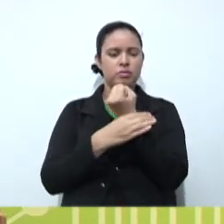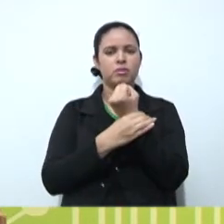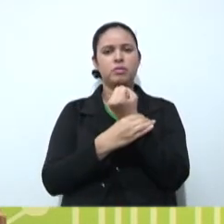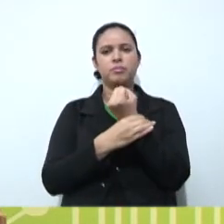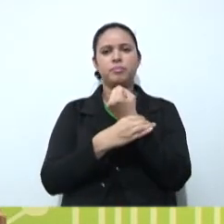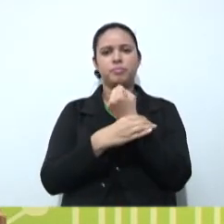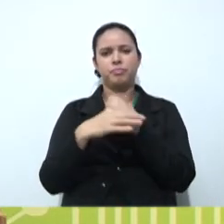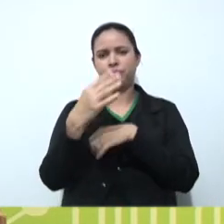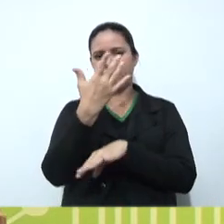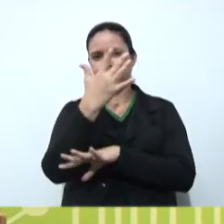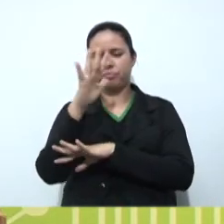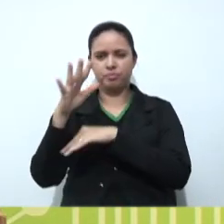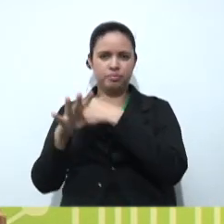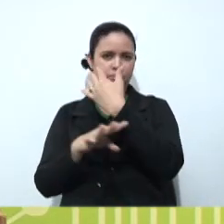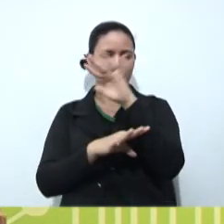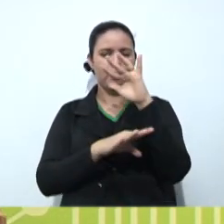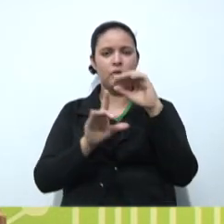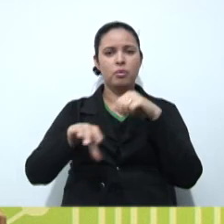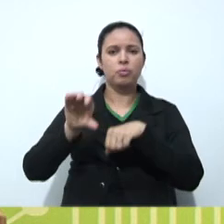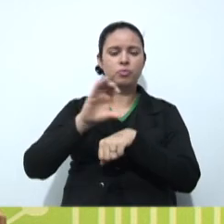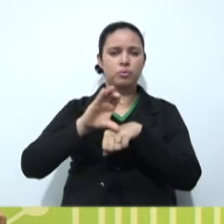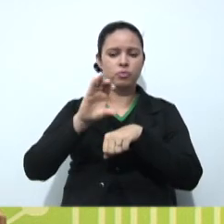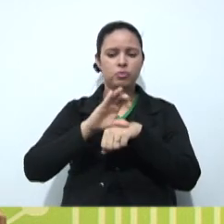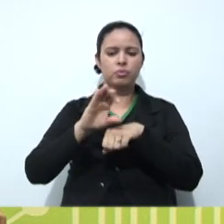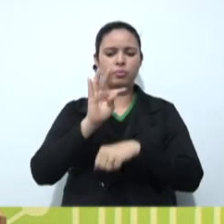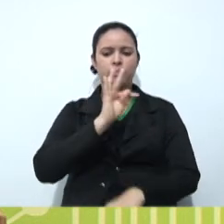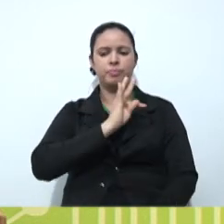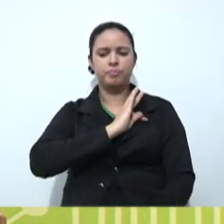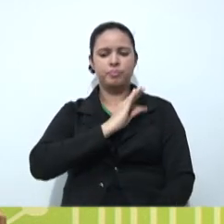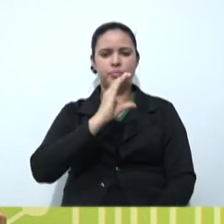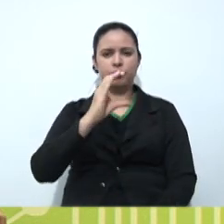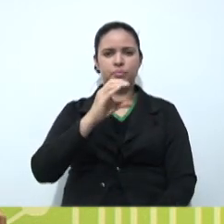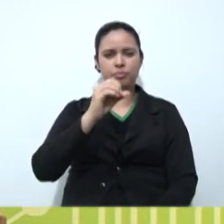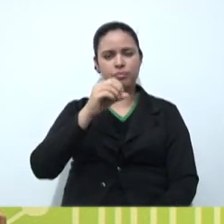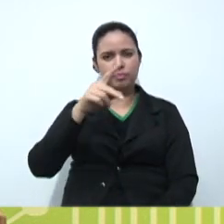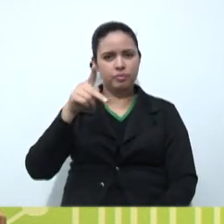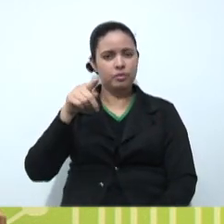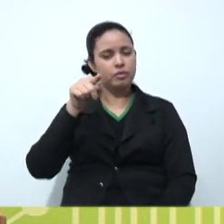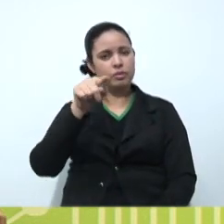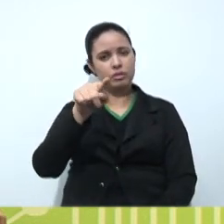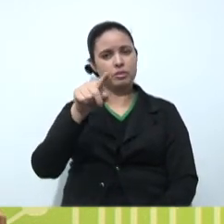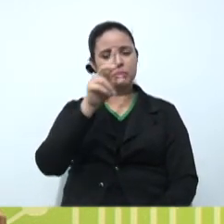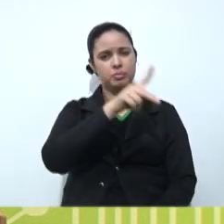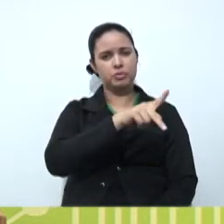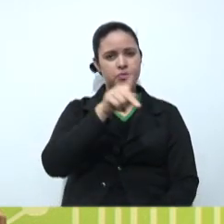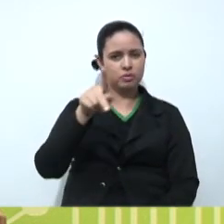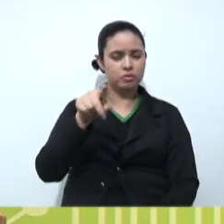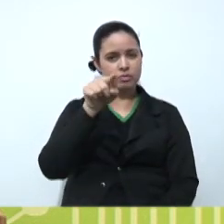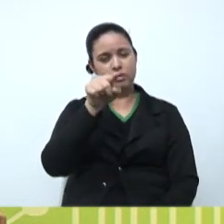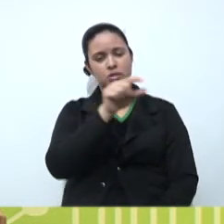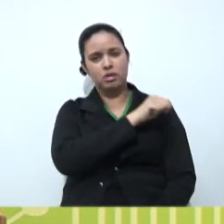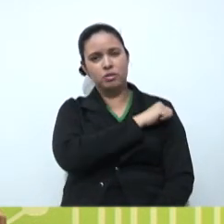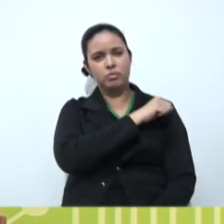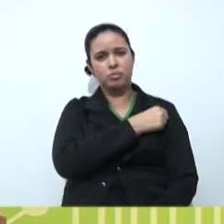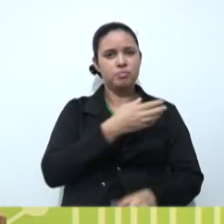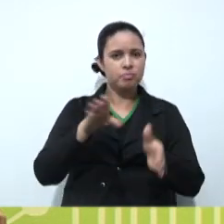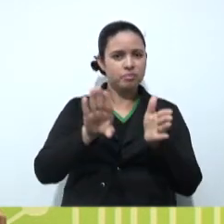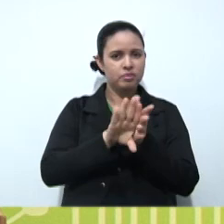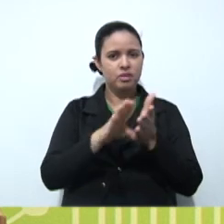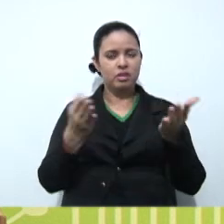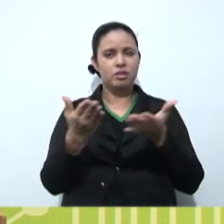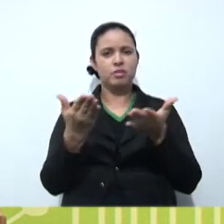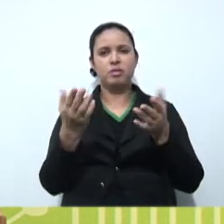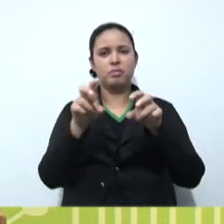Ambiente, nosso curso técnico de cooperativismo. Você que está aí, professor presencial, você aluno que está chegando agora,